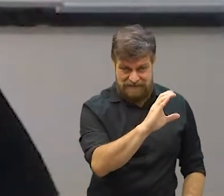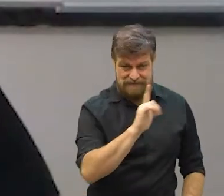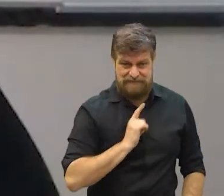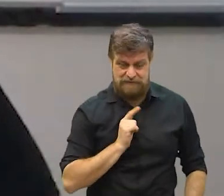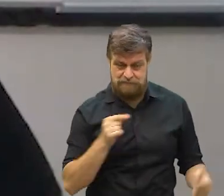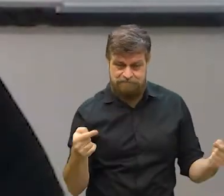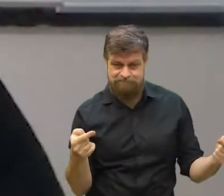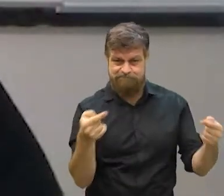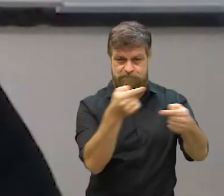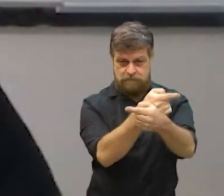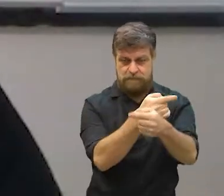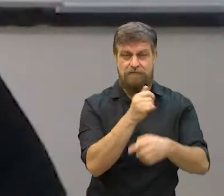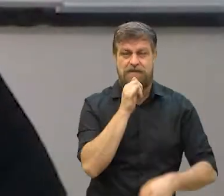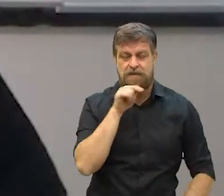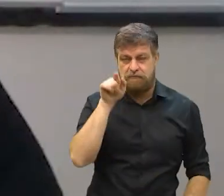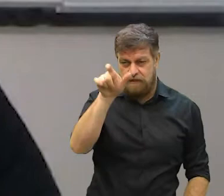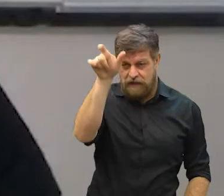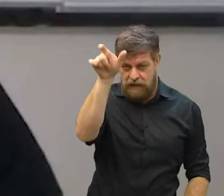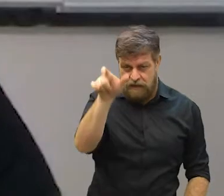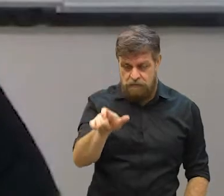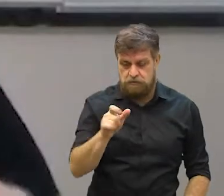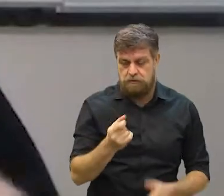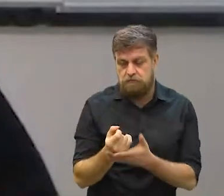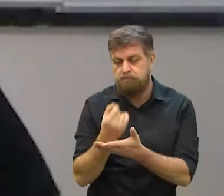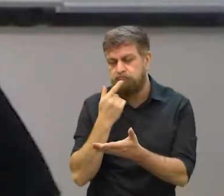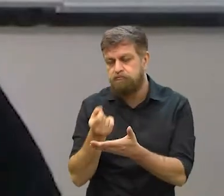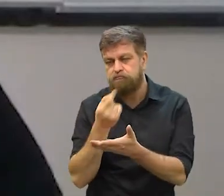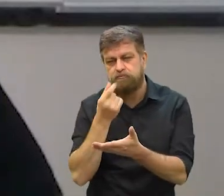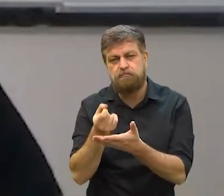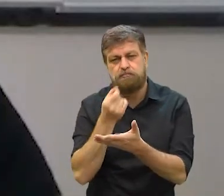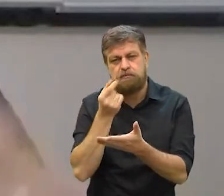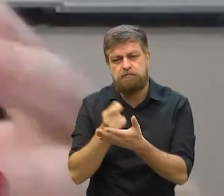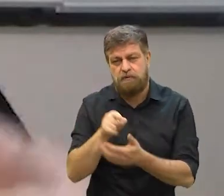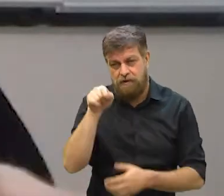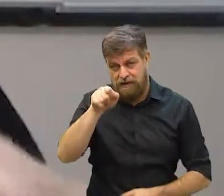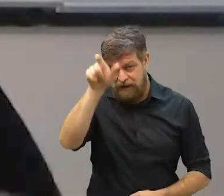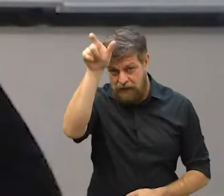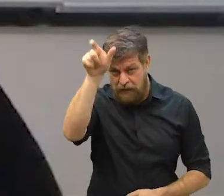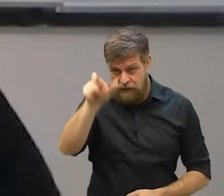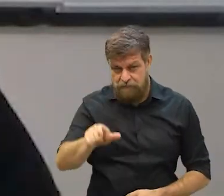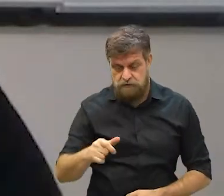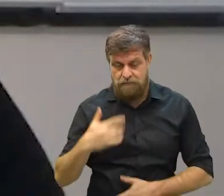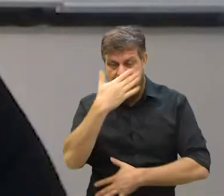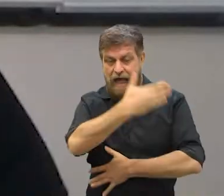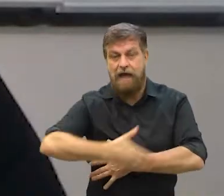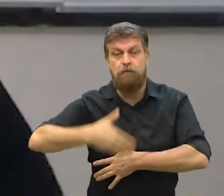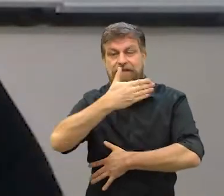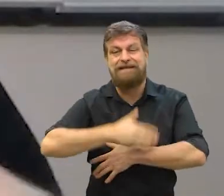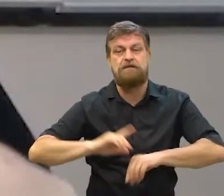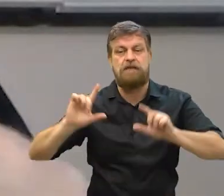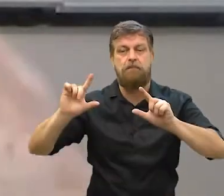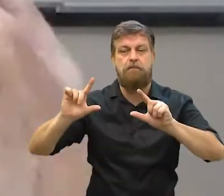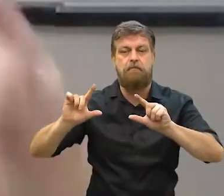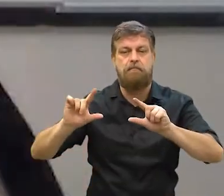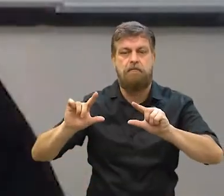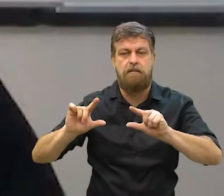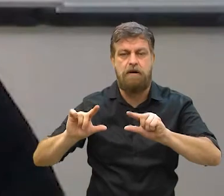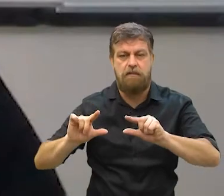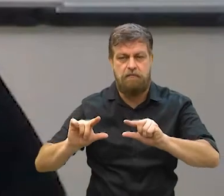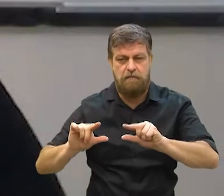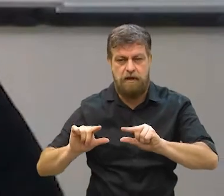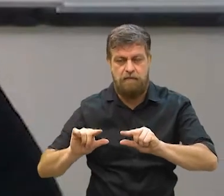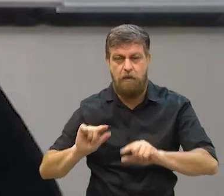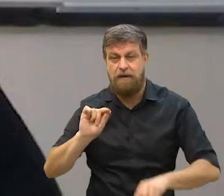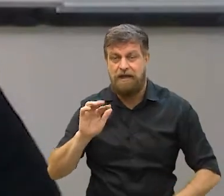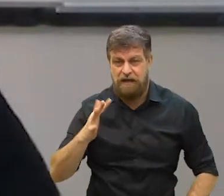se você administrá-lo a um paciente que está fazendo uma imunoterapia, você pode diminuir